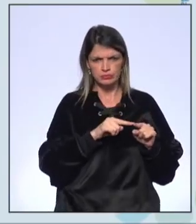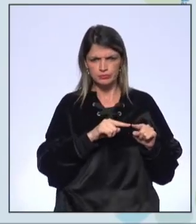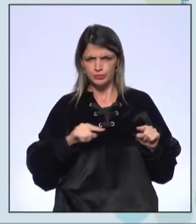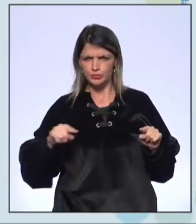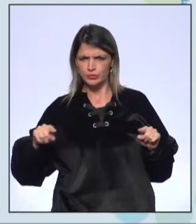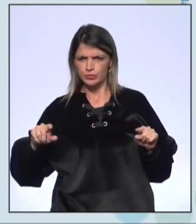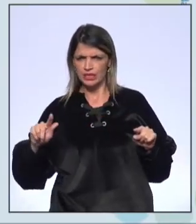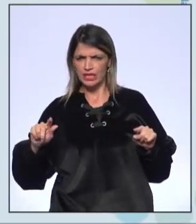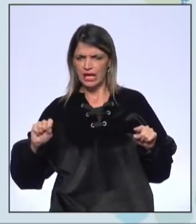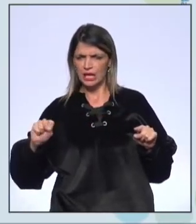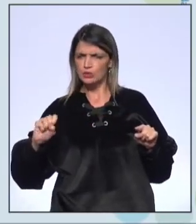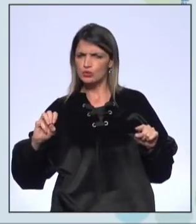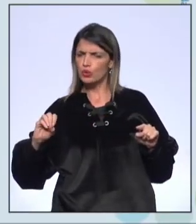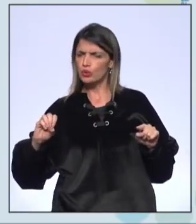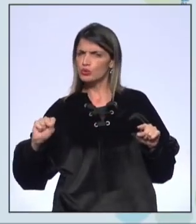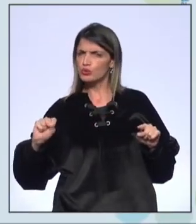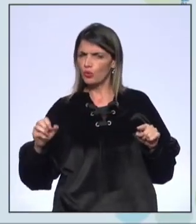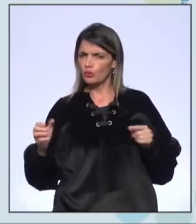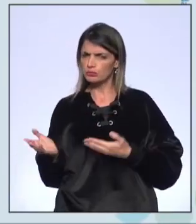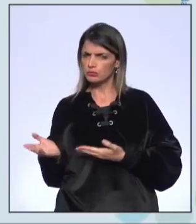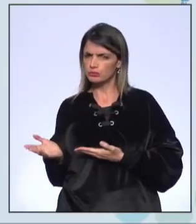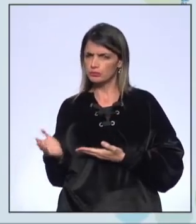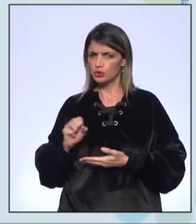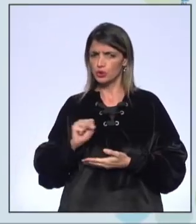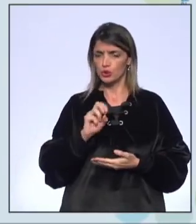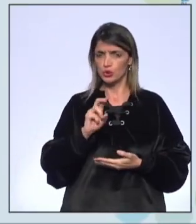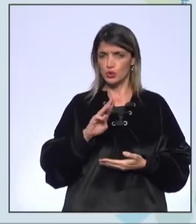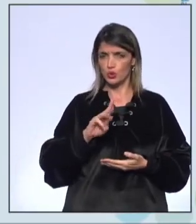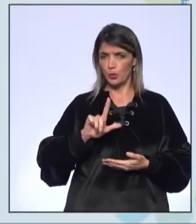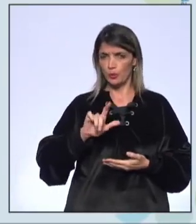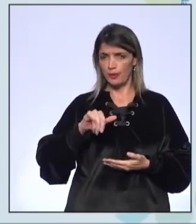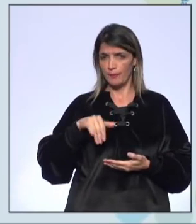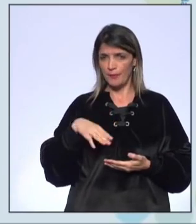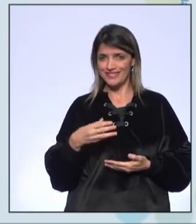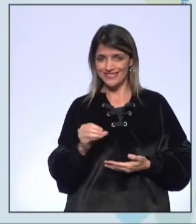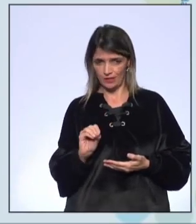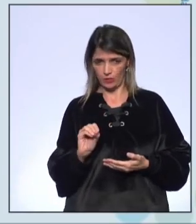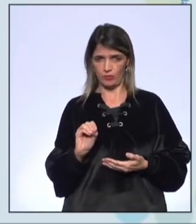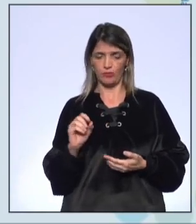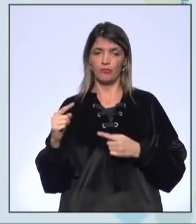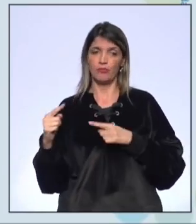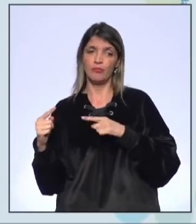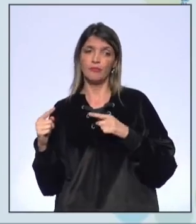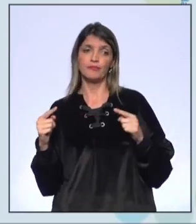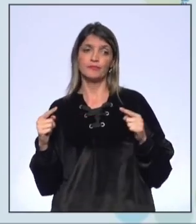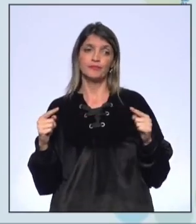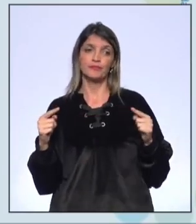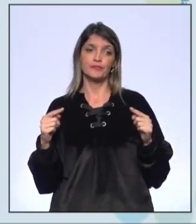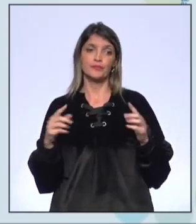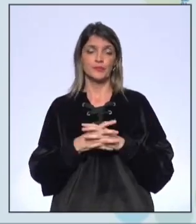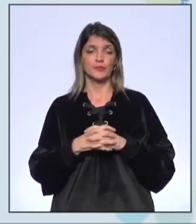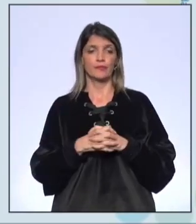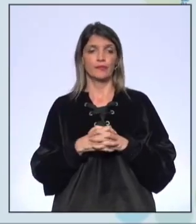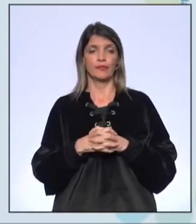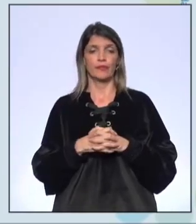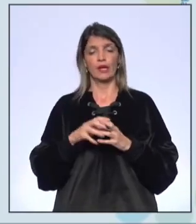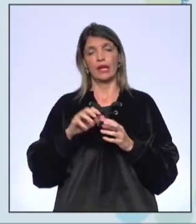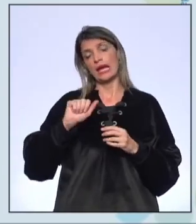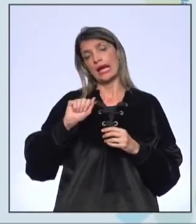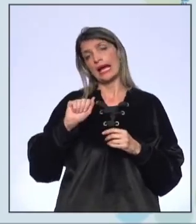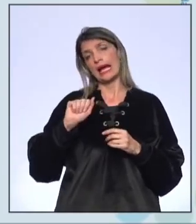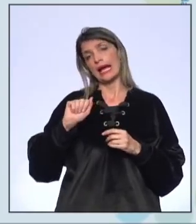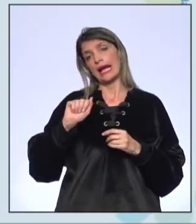Sublimação. Gasoso para o sólido, cristalização, né? Aí tem ali, ó, de gasoso para